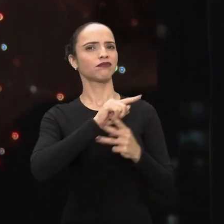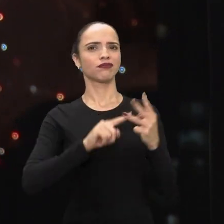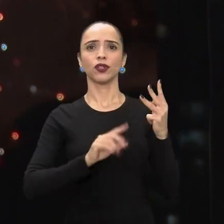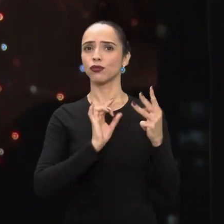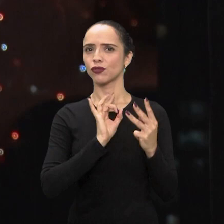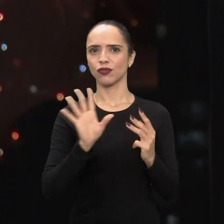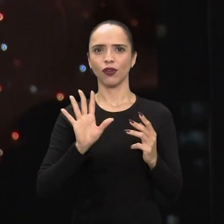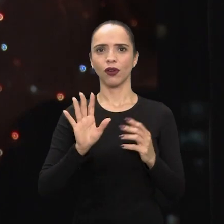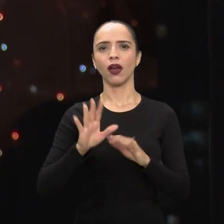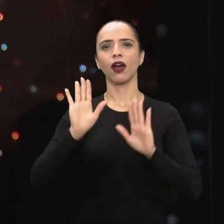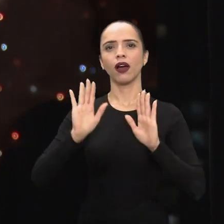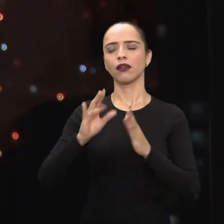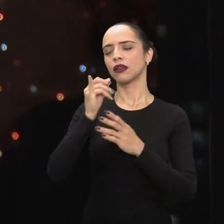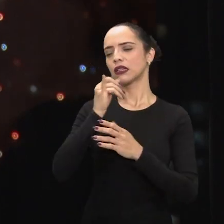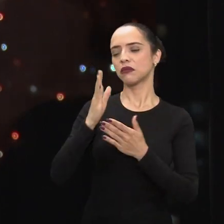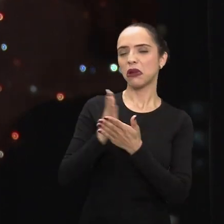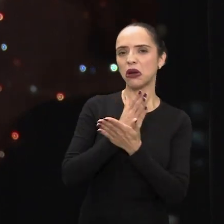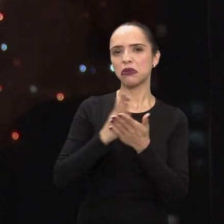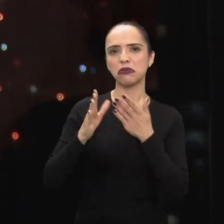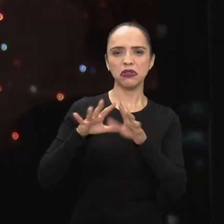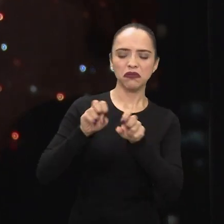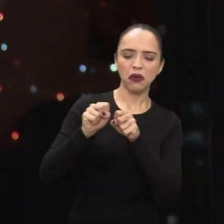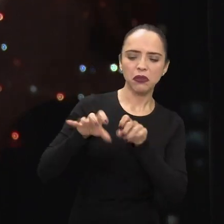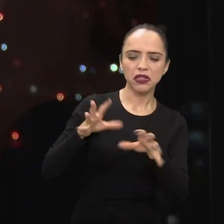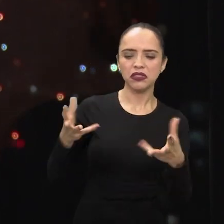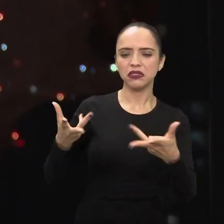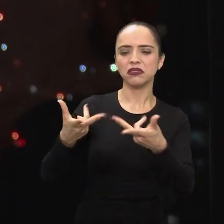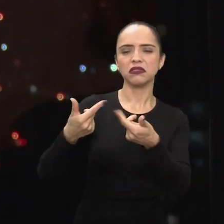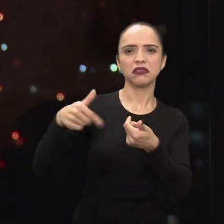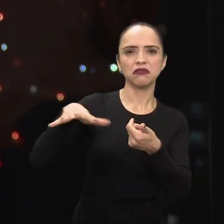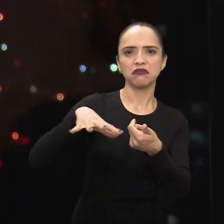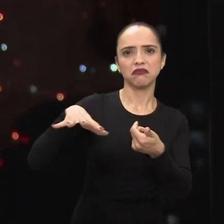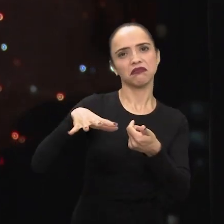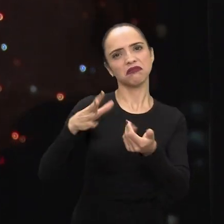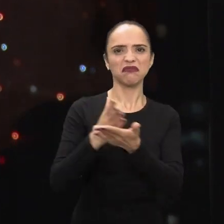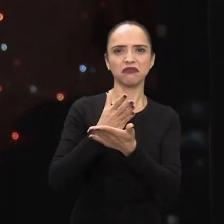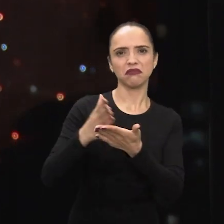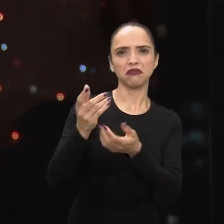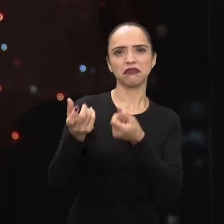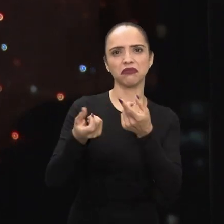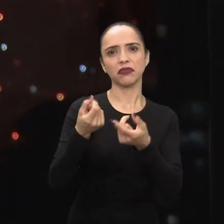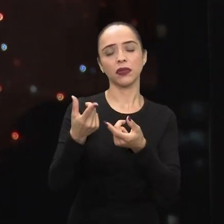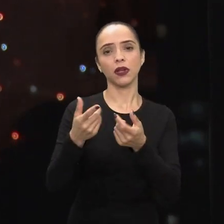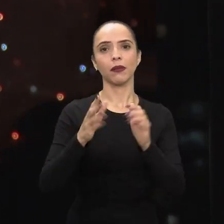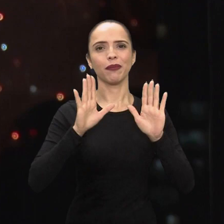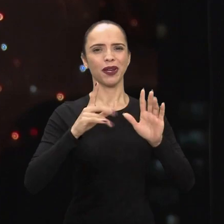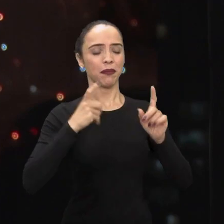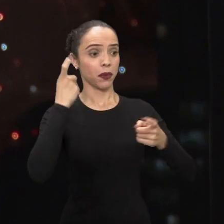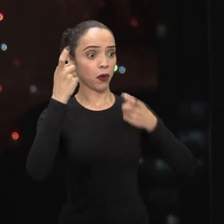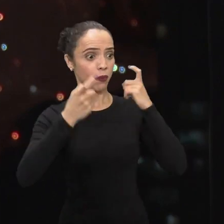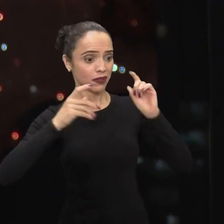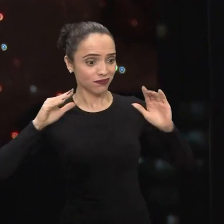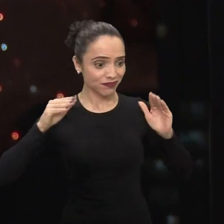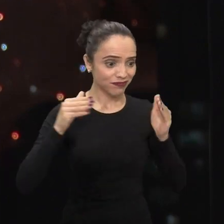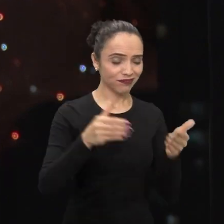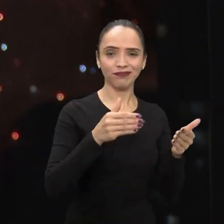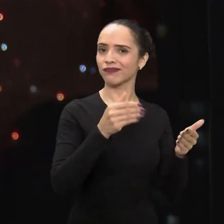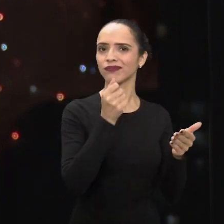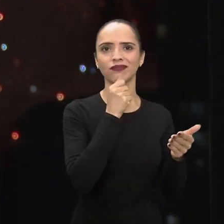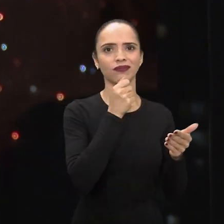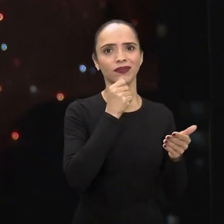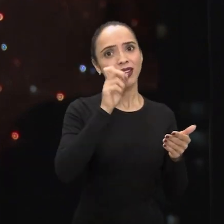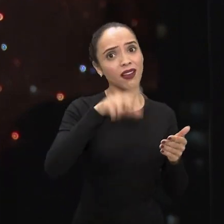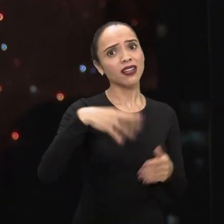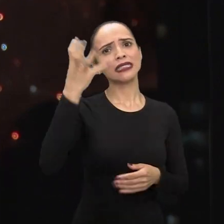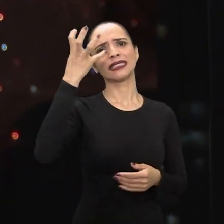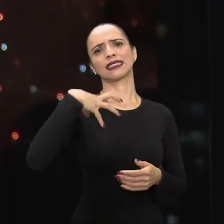e salários né qualificação quando aparece agora eu não vi muita preocupação com essa questão não e